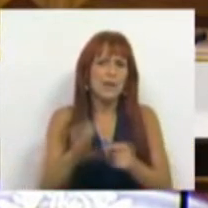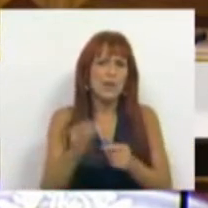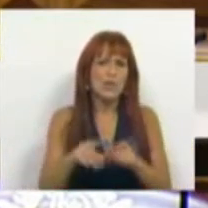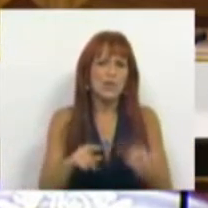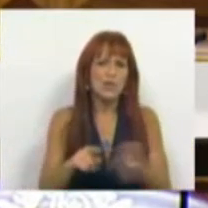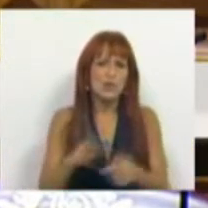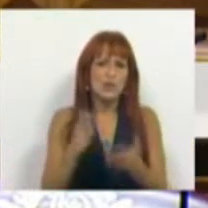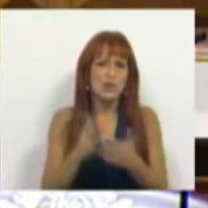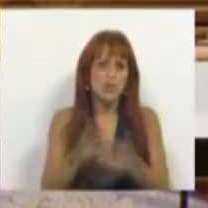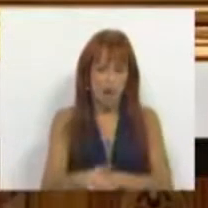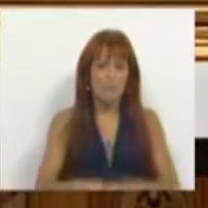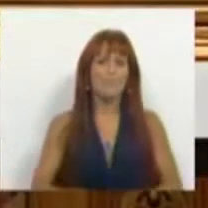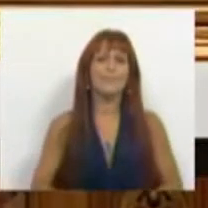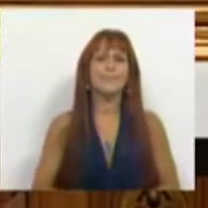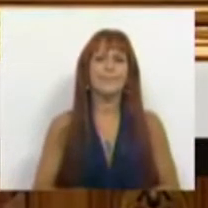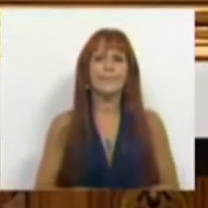Camões.